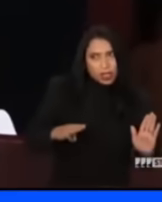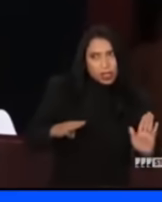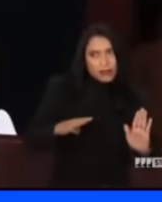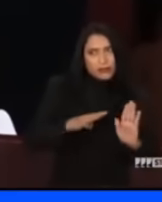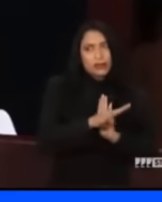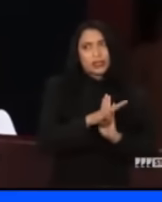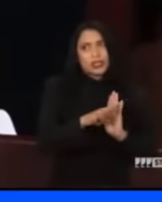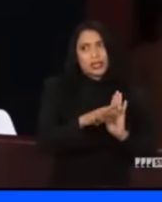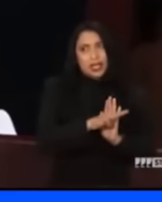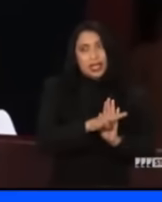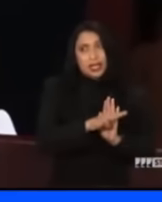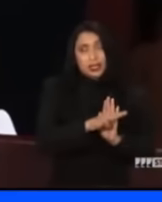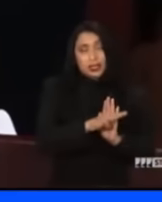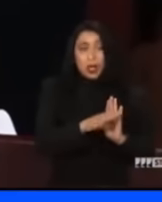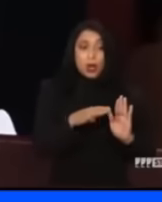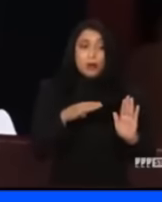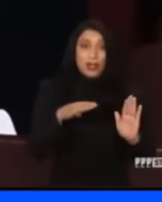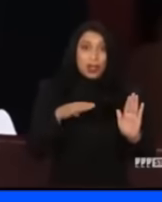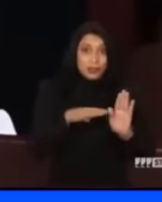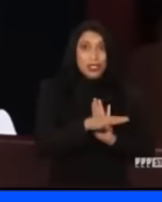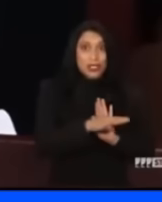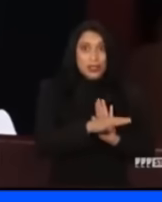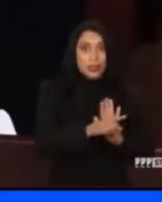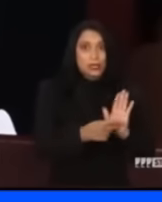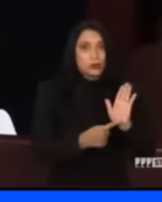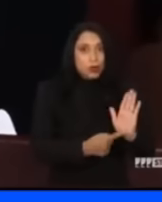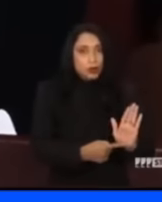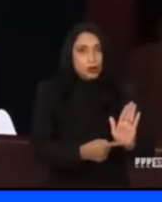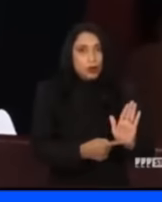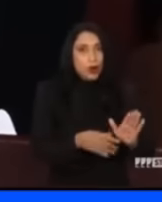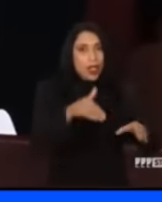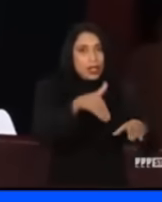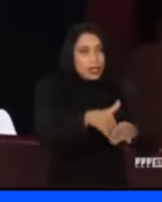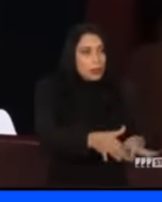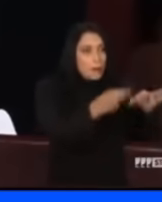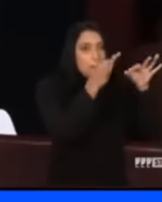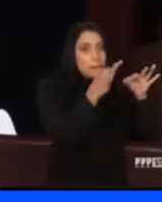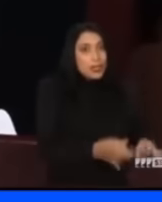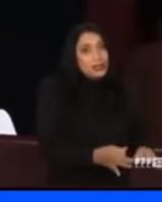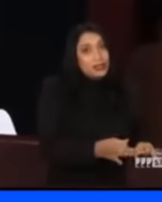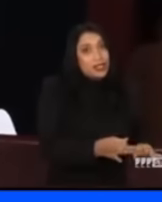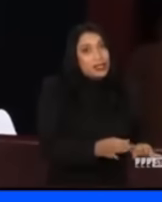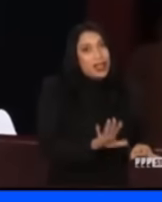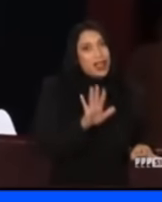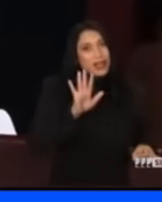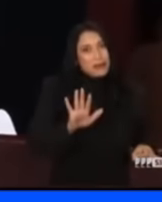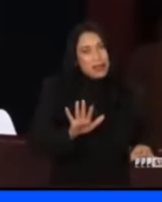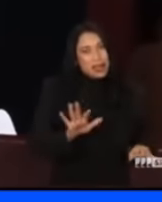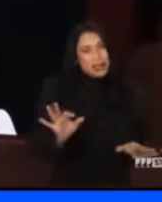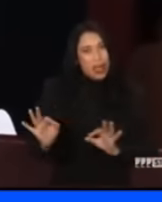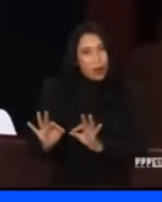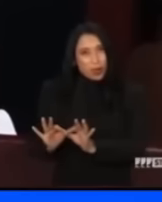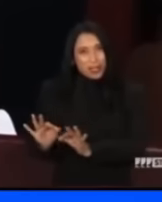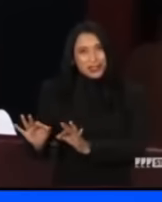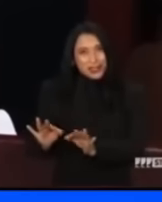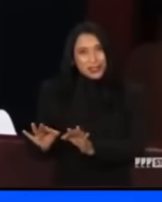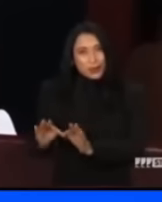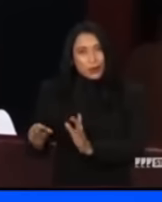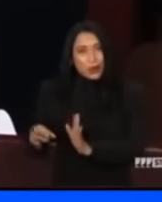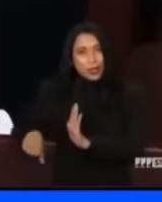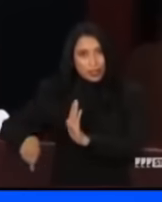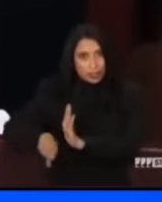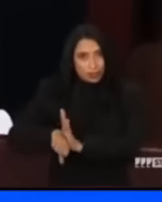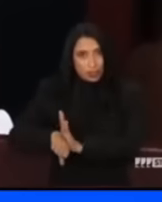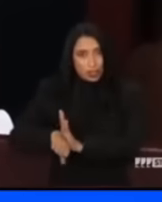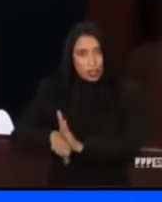que atesta a lisura nas eleições. Mas muitos, e os muitos da organização criminosa liderada por